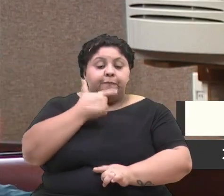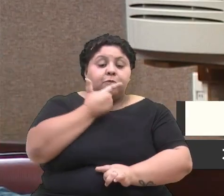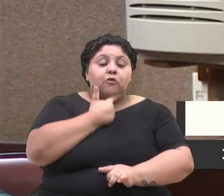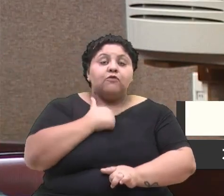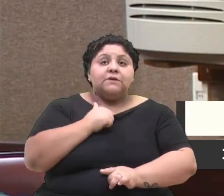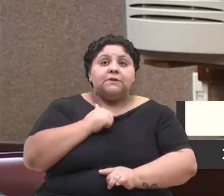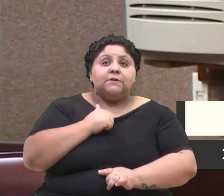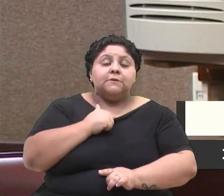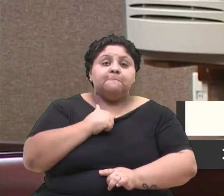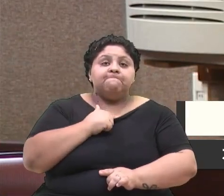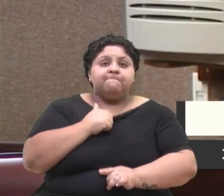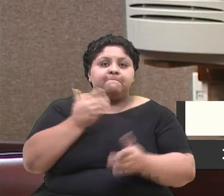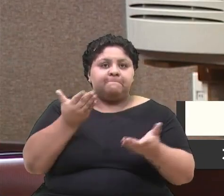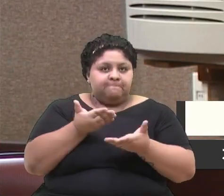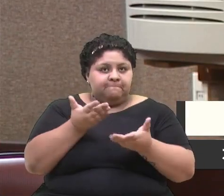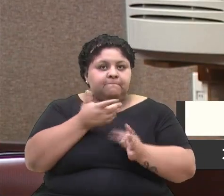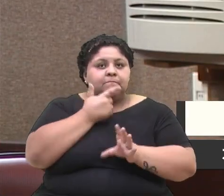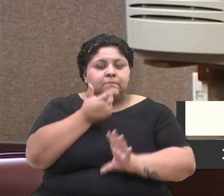de dizer,